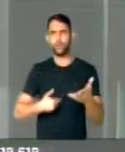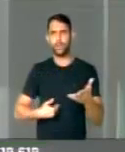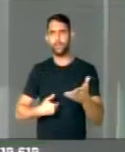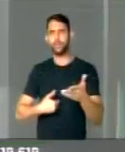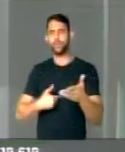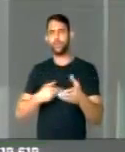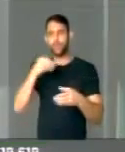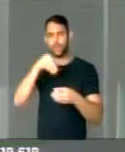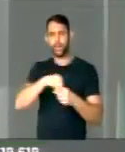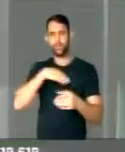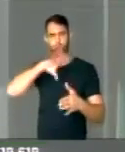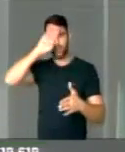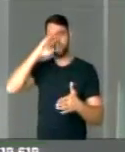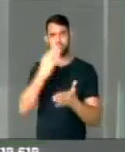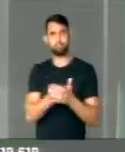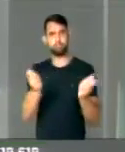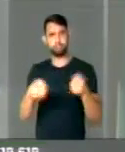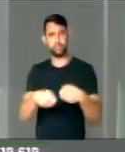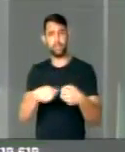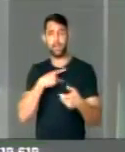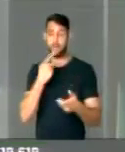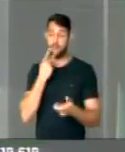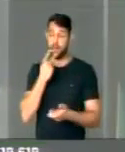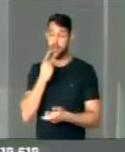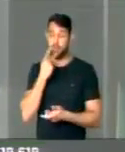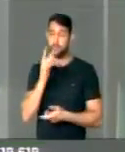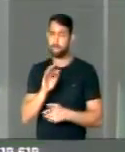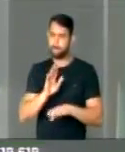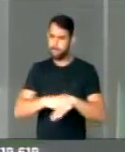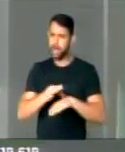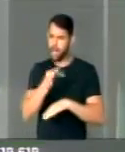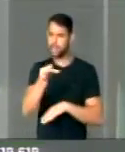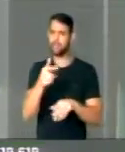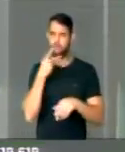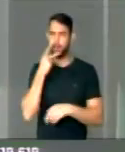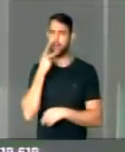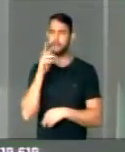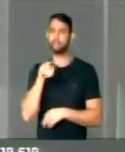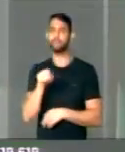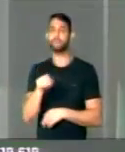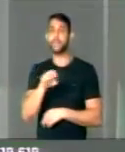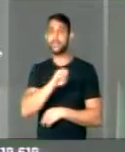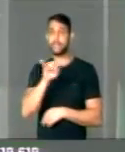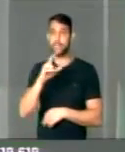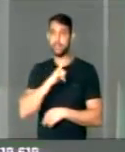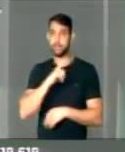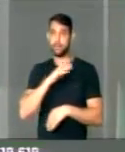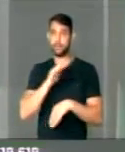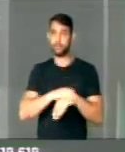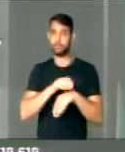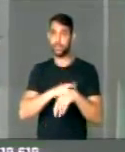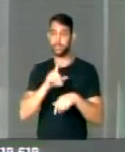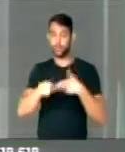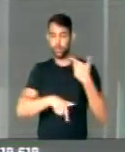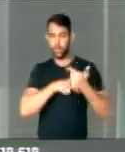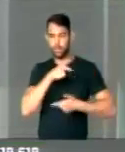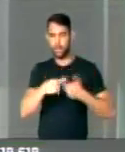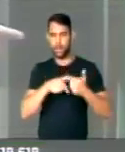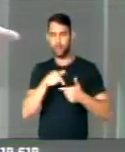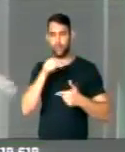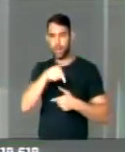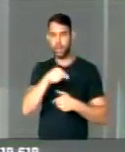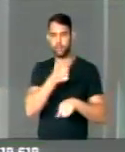dentro daquilo que nós acreditamos. E vou além, e digo mais. Se tanto tem sido feito